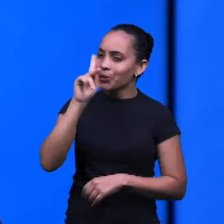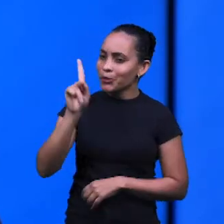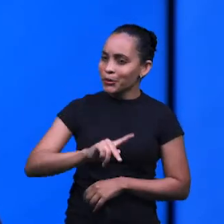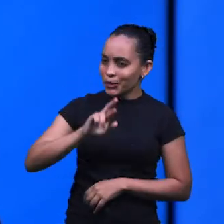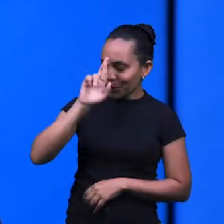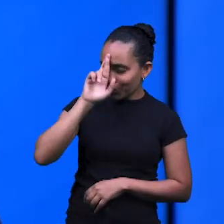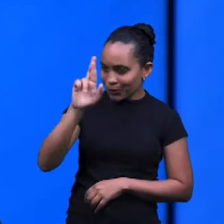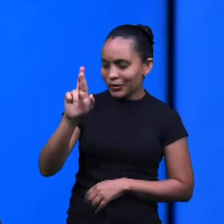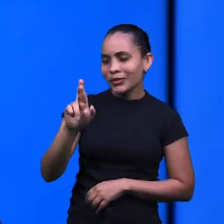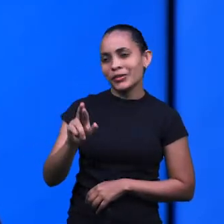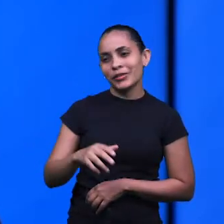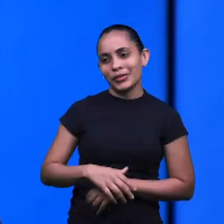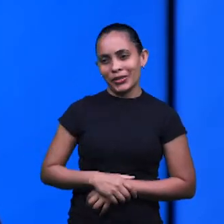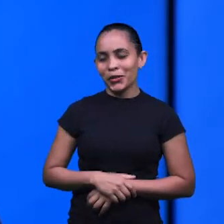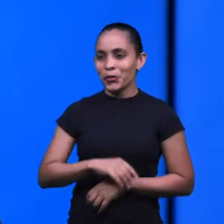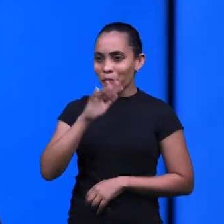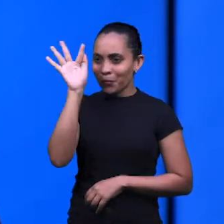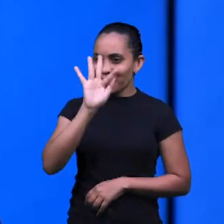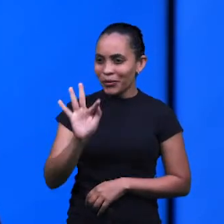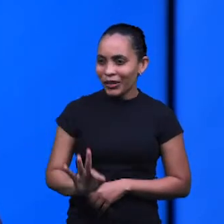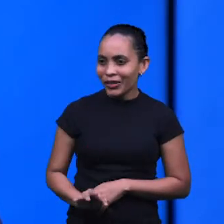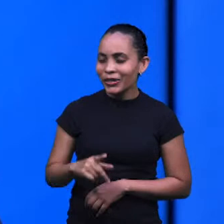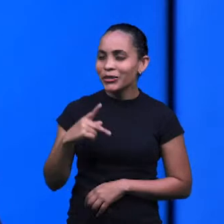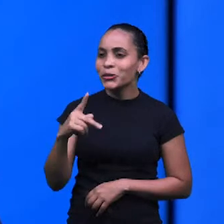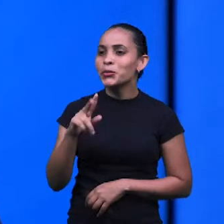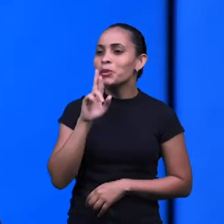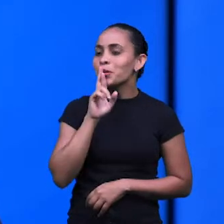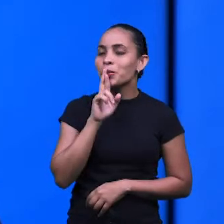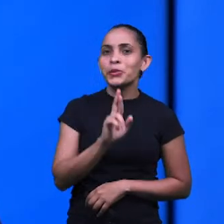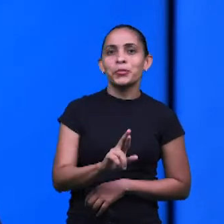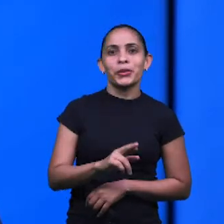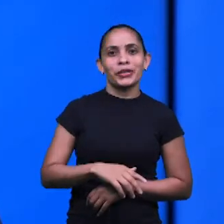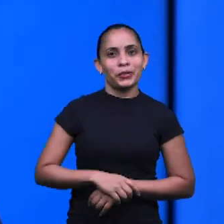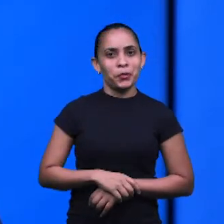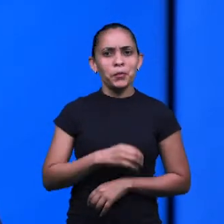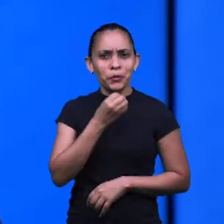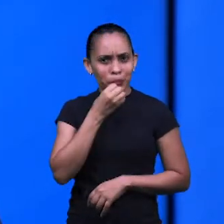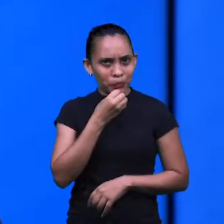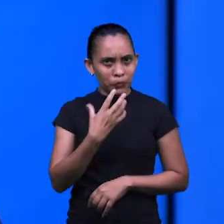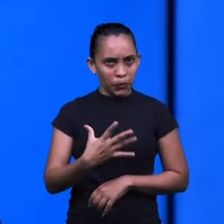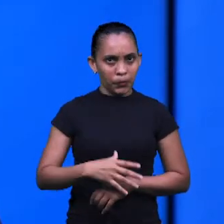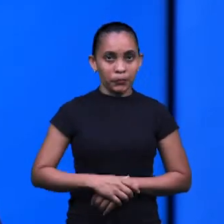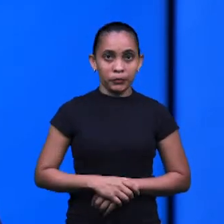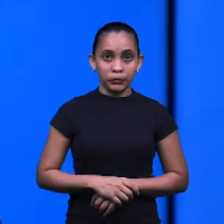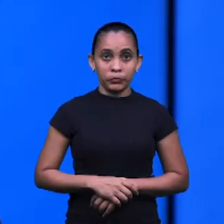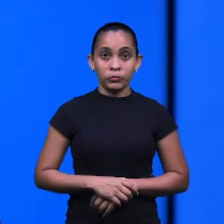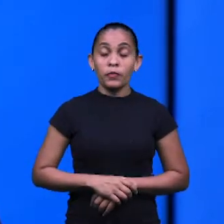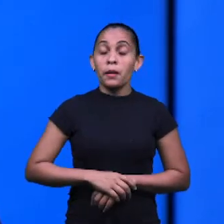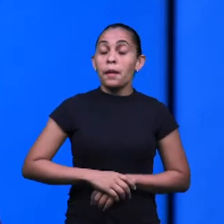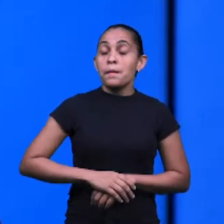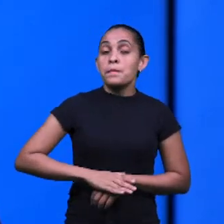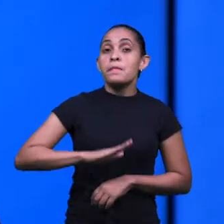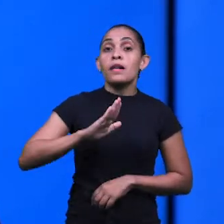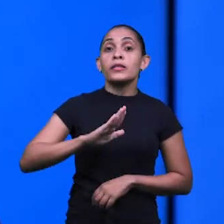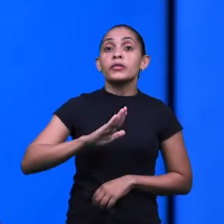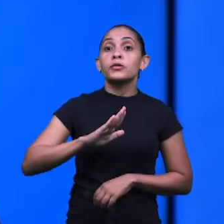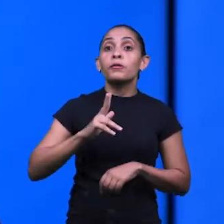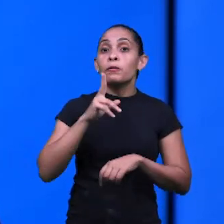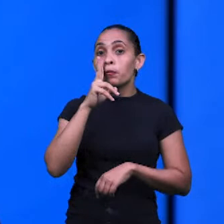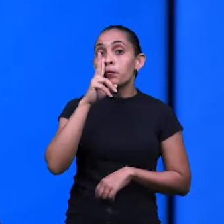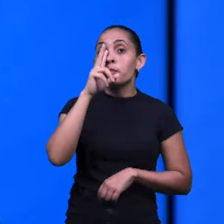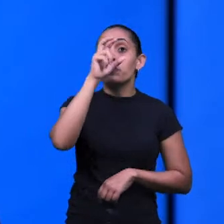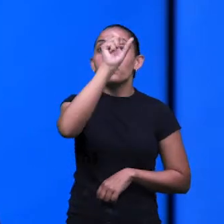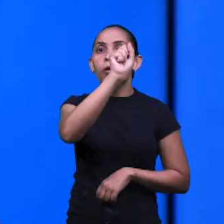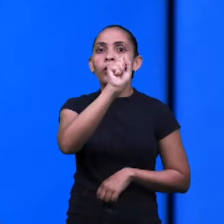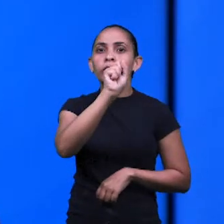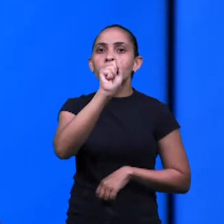você também. Fico muito feliz com a sua resposta, porque na verdade aquele que é mais forte que o leão é a